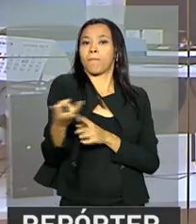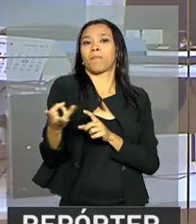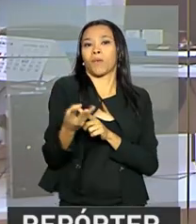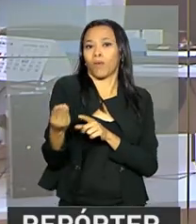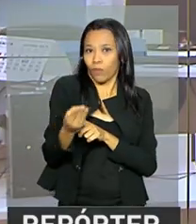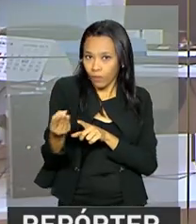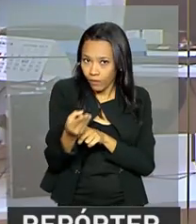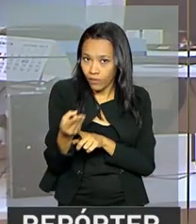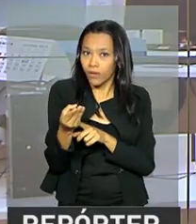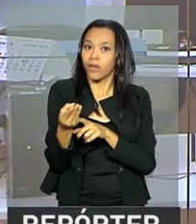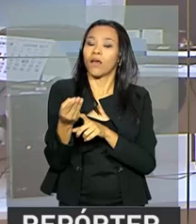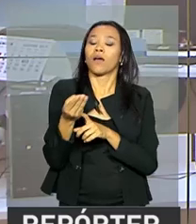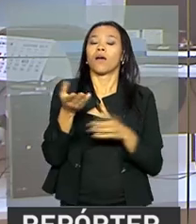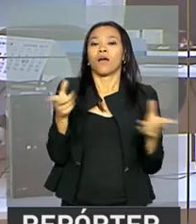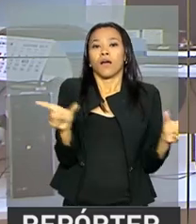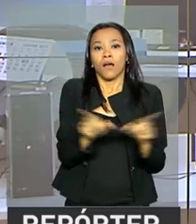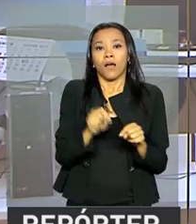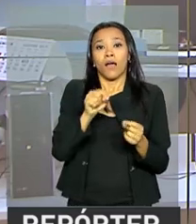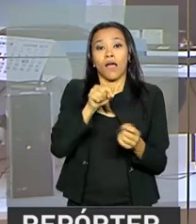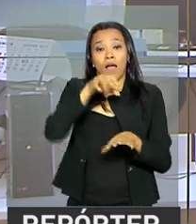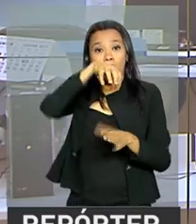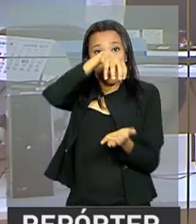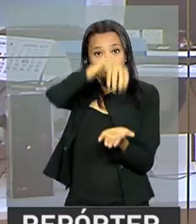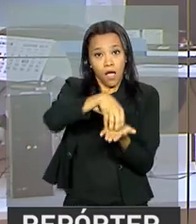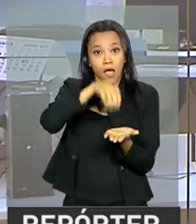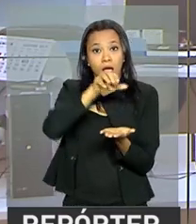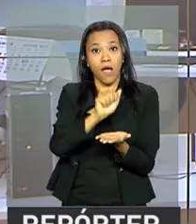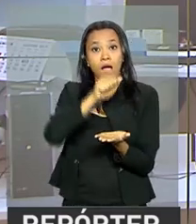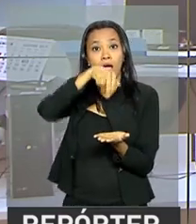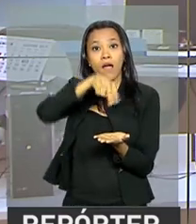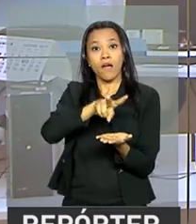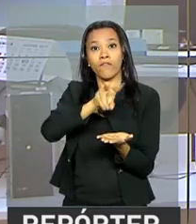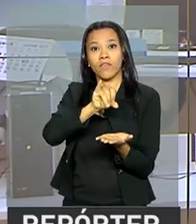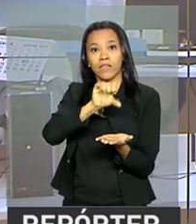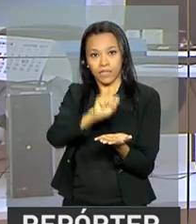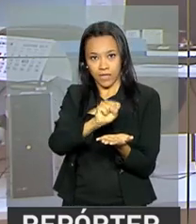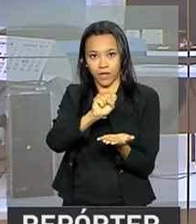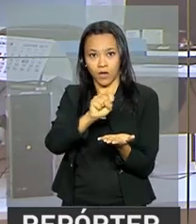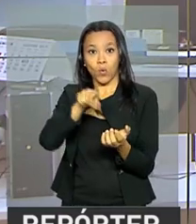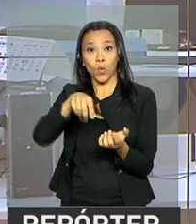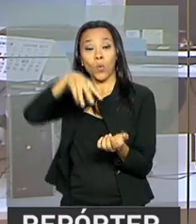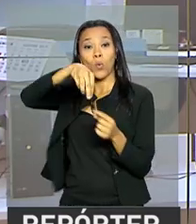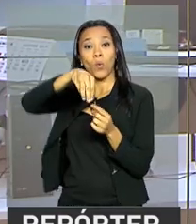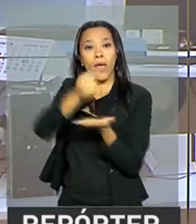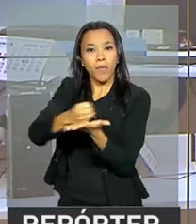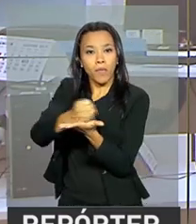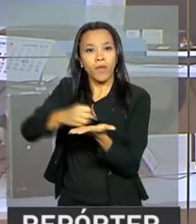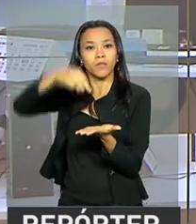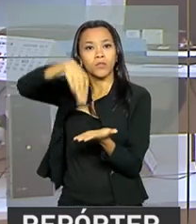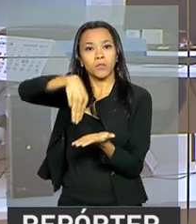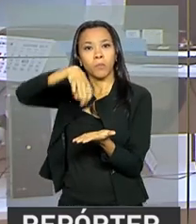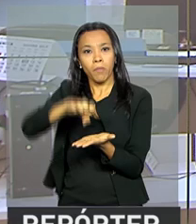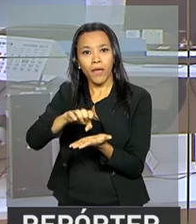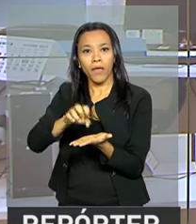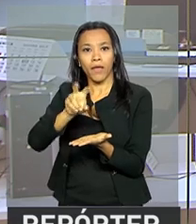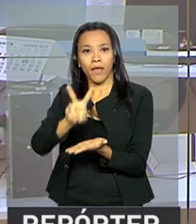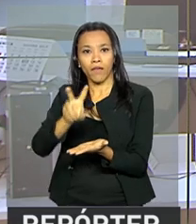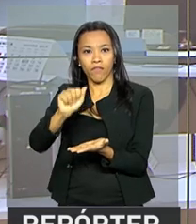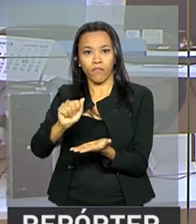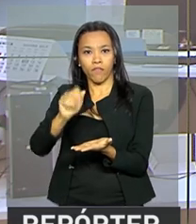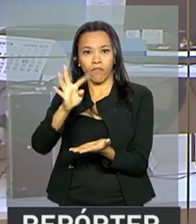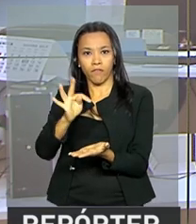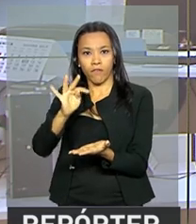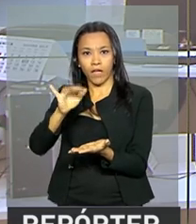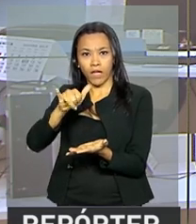a Anvisa que é a Agência Nacional de Vigilância Sanitária o meva que será vendido em forma de spray oral